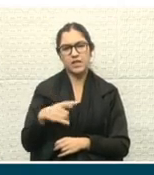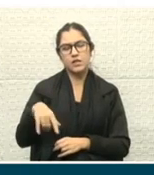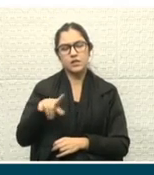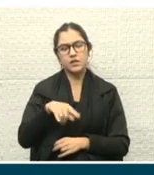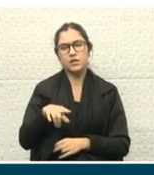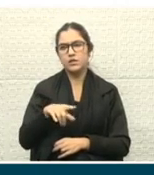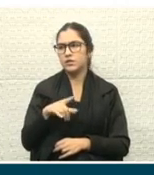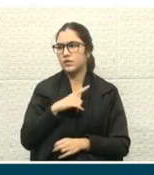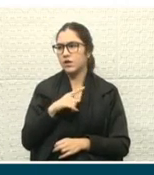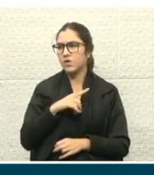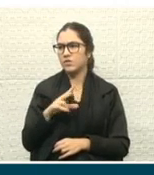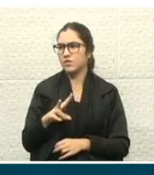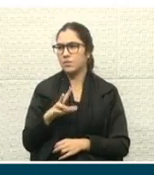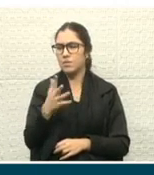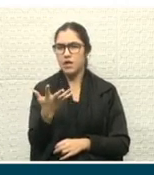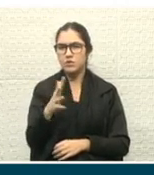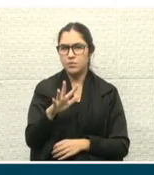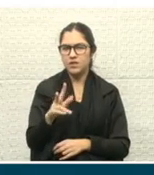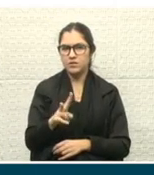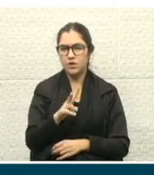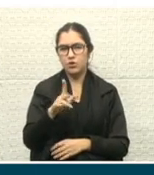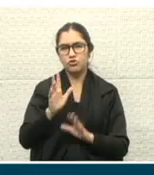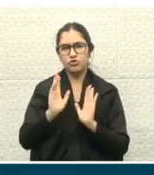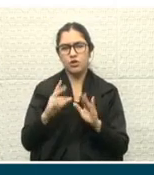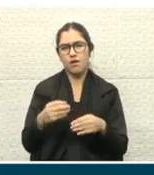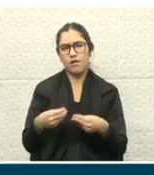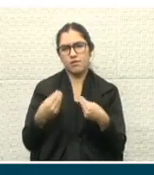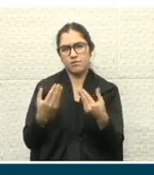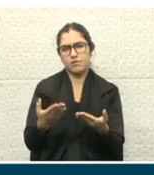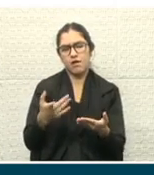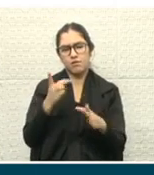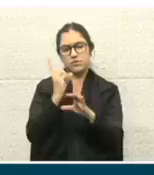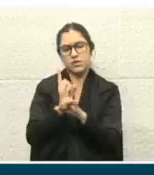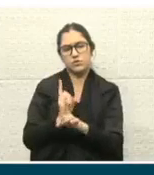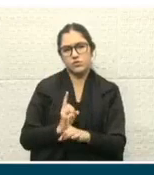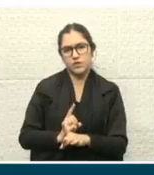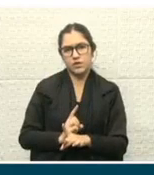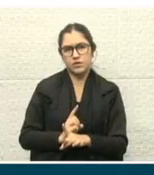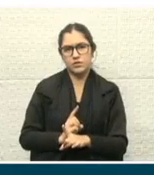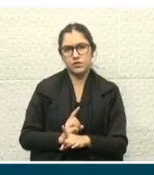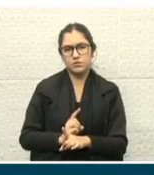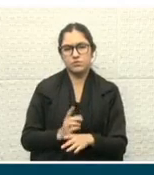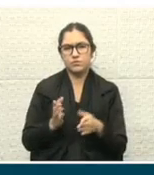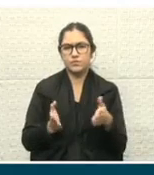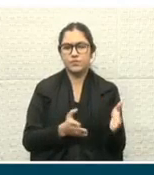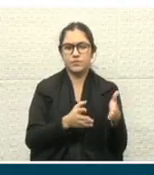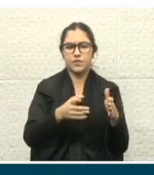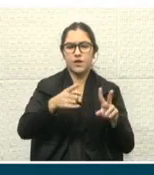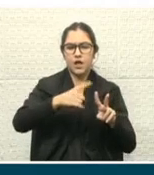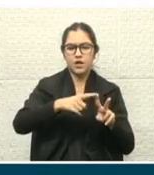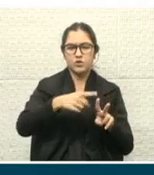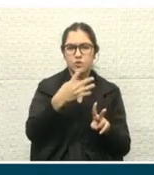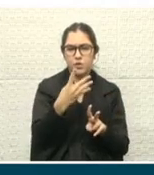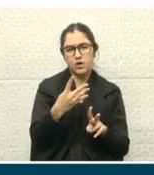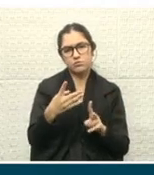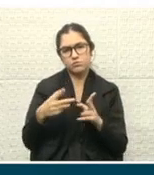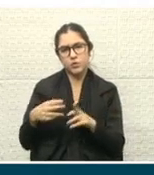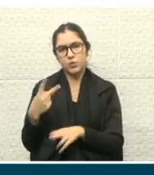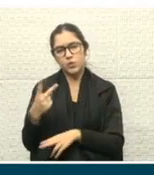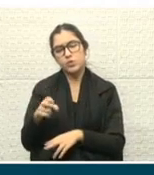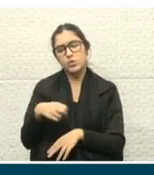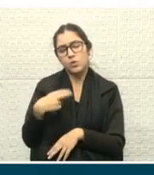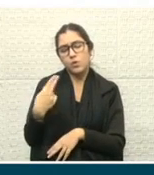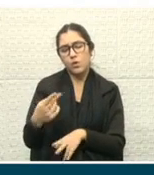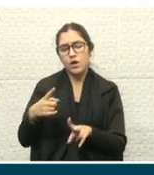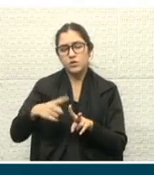esse fator mais ou menos já vai possibilitar a identificação tanto da raiz de 4 como sendo 2, quanto